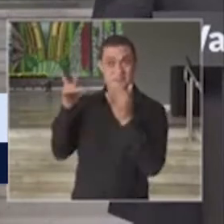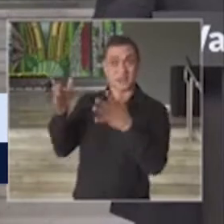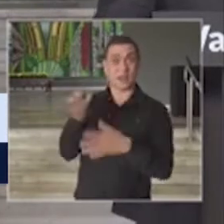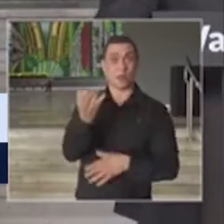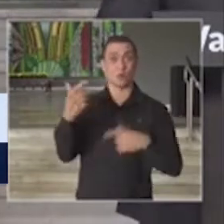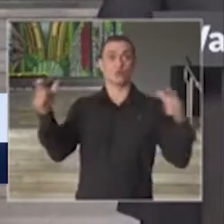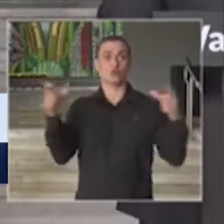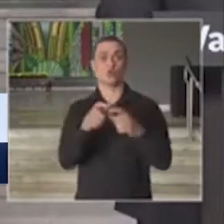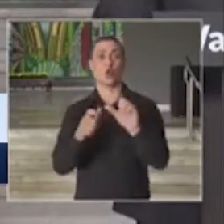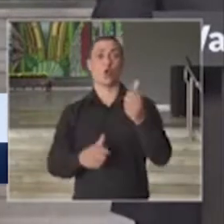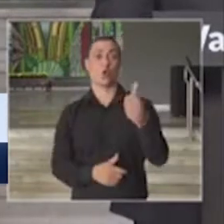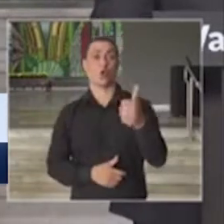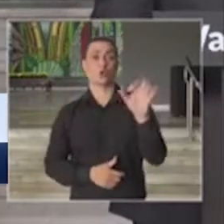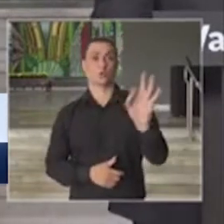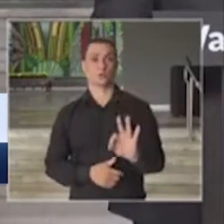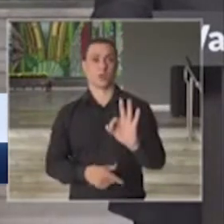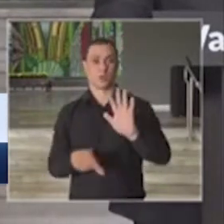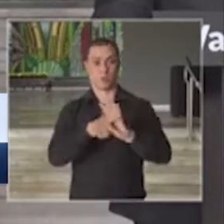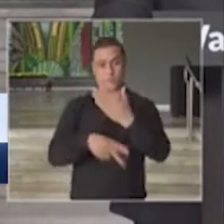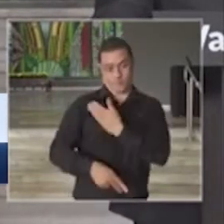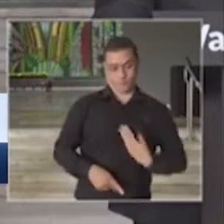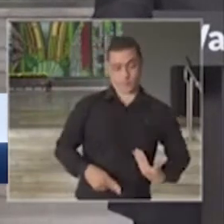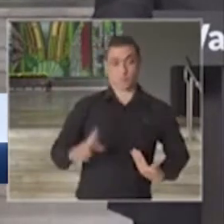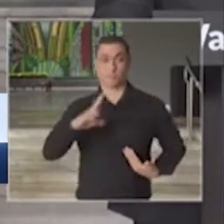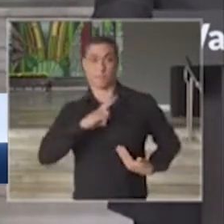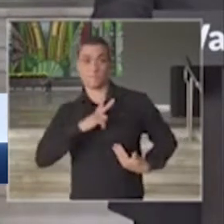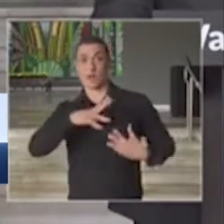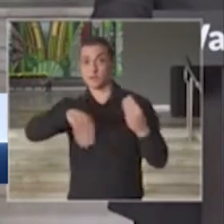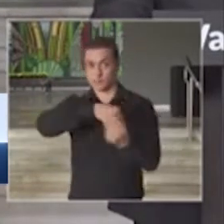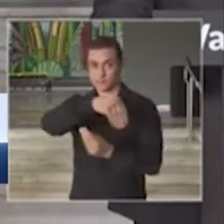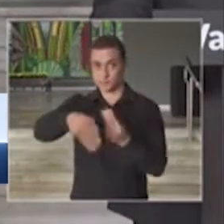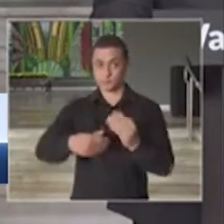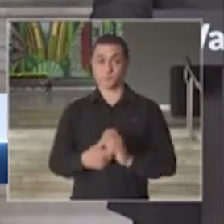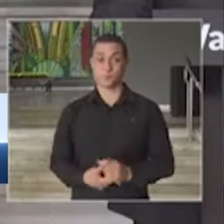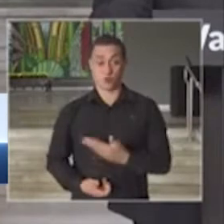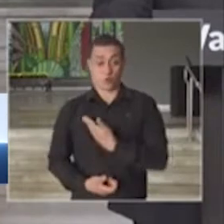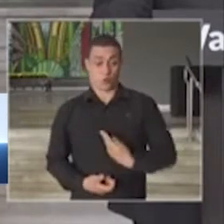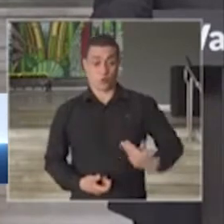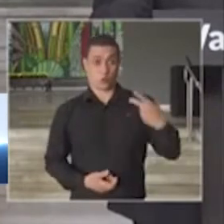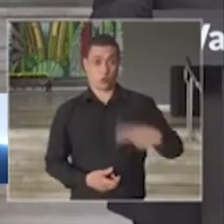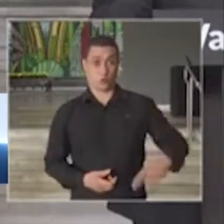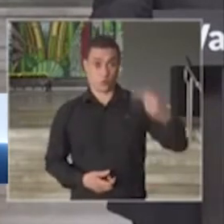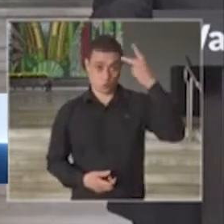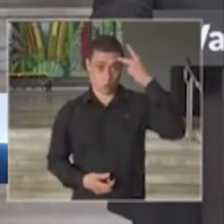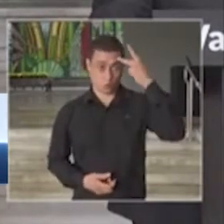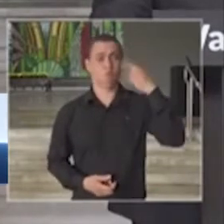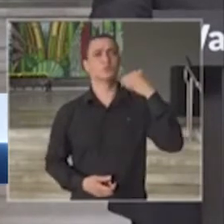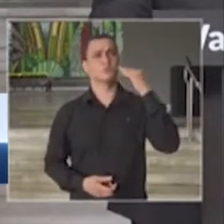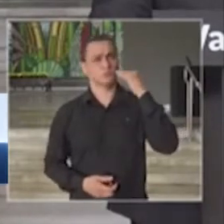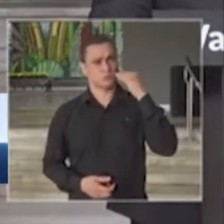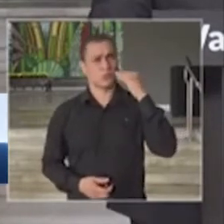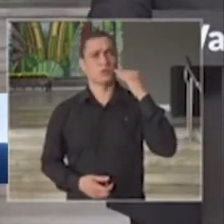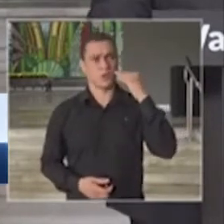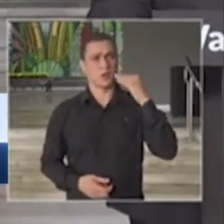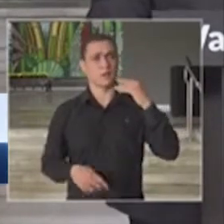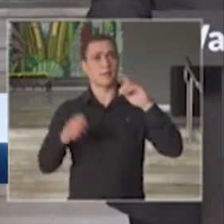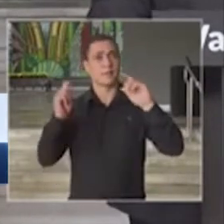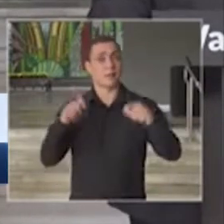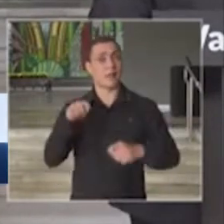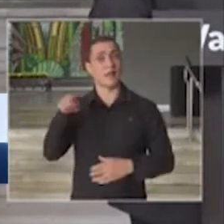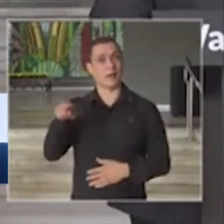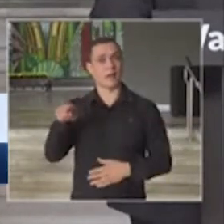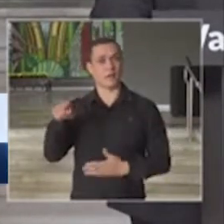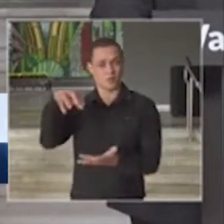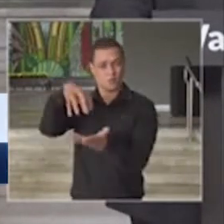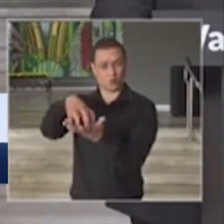Covid-19 nos leitos públicos e privados. E o governo do estado de São Paulo entende que, através do seu